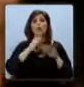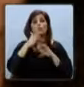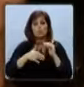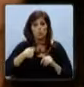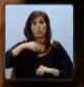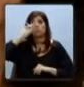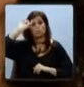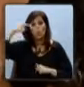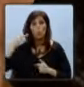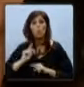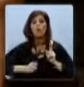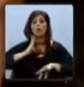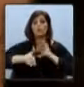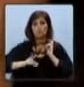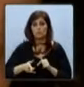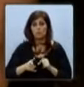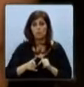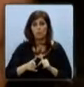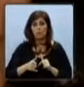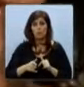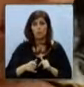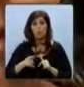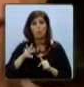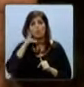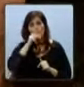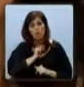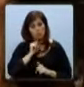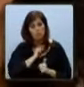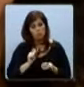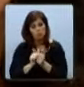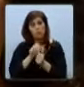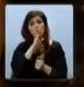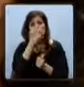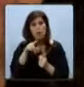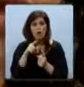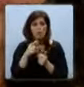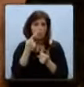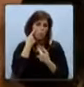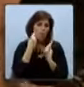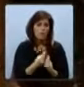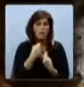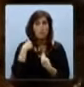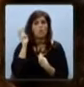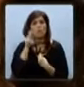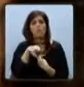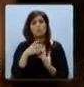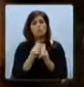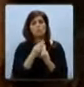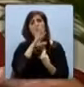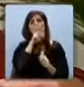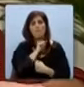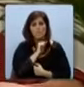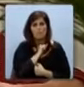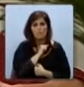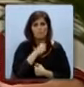que tinha acontecido o meu companheiro foi ter com o João que tem uma relação próxima e eu fui ter com a minha mãe que também estava a precisar de mim e eu